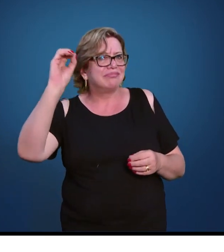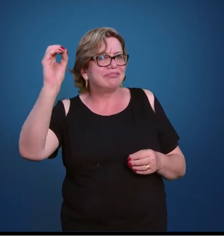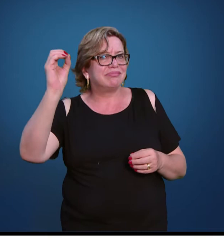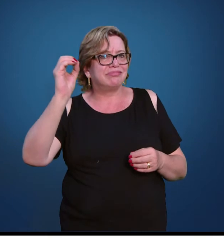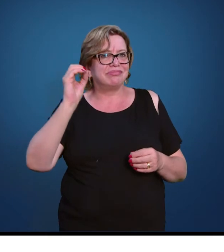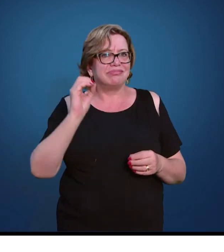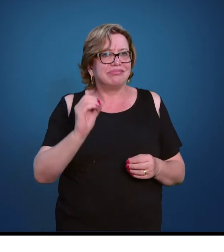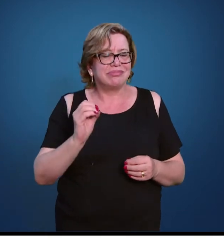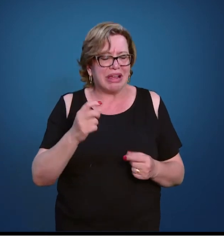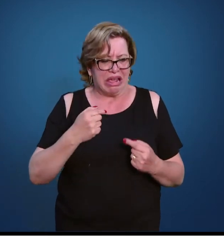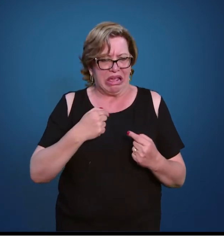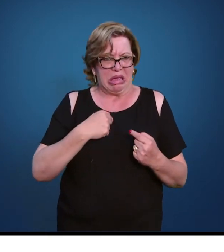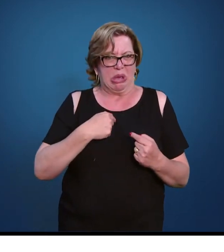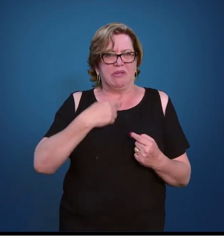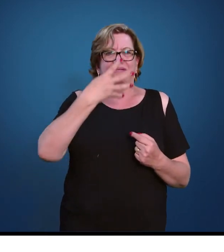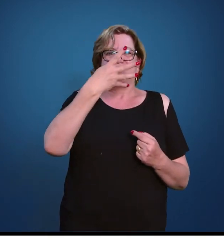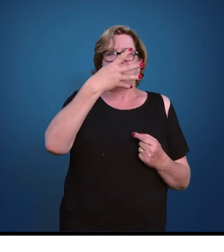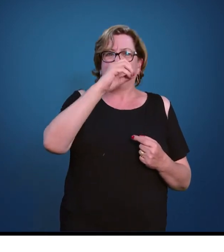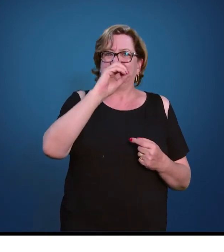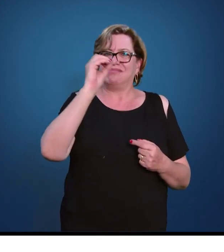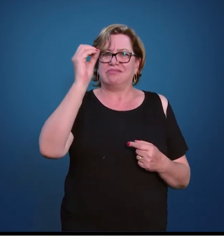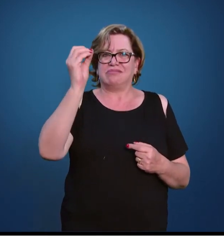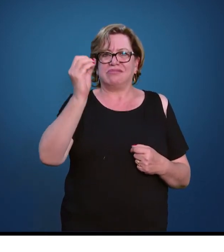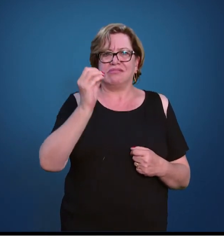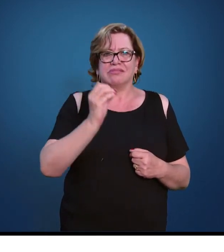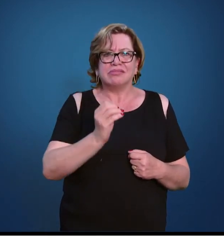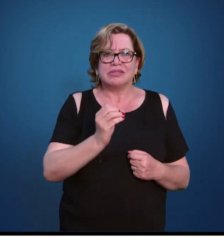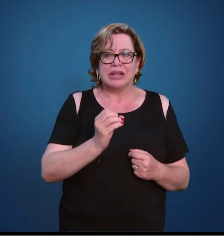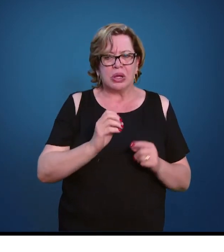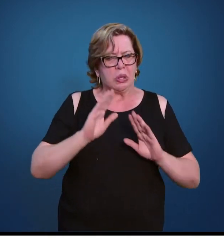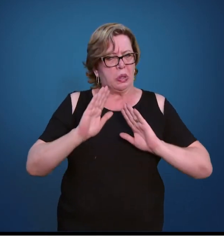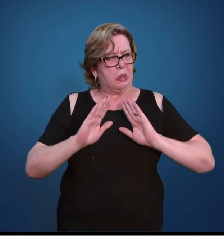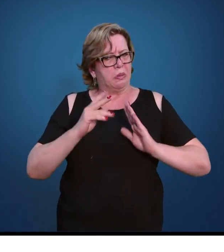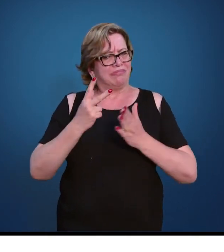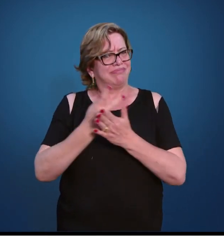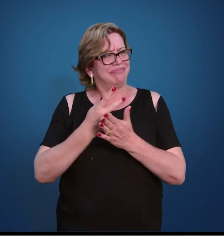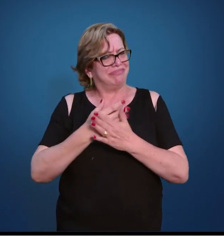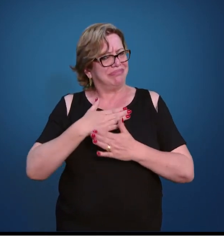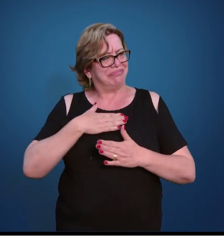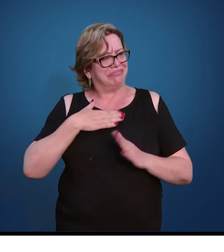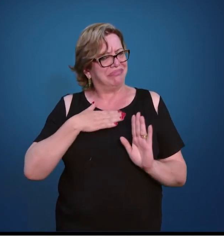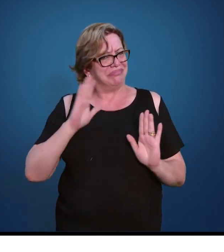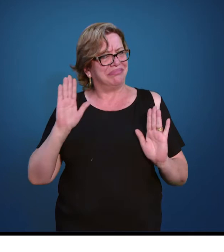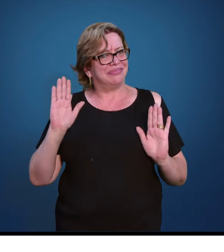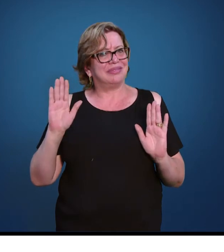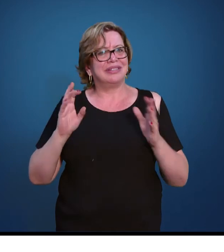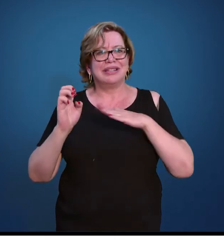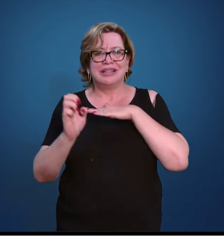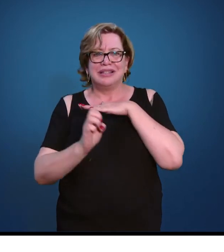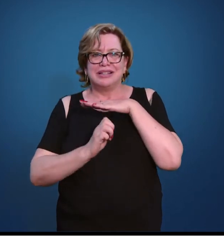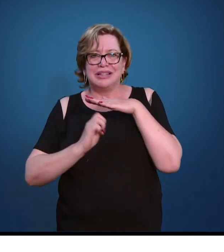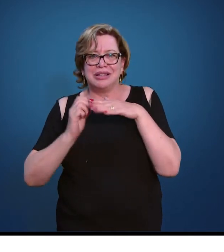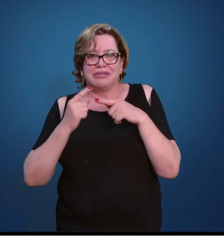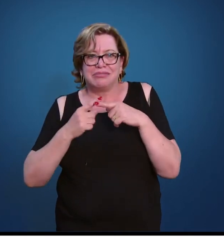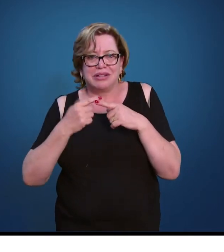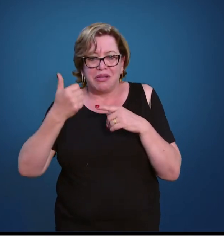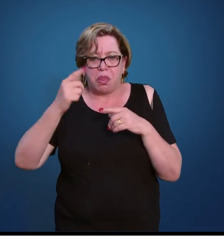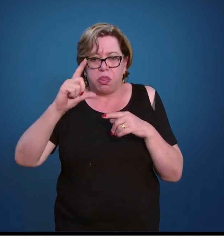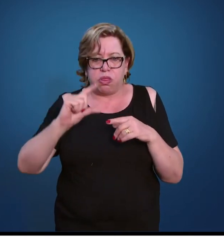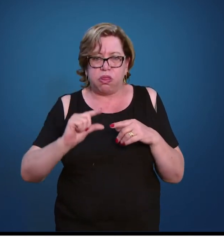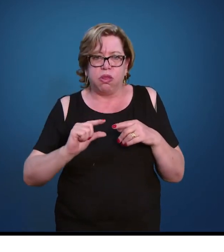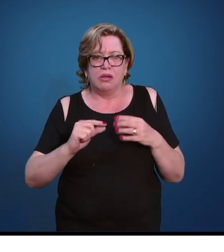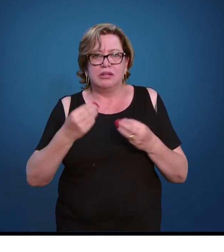80% e eu tive um incremento de 40%, alguma coisa está errada na minha empresa porque está muito